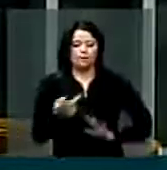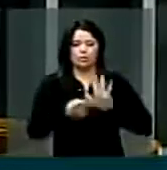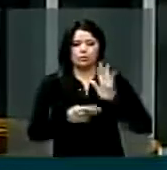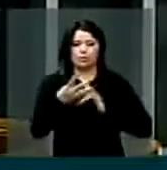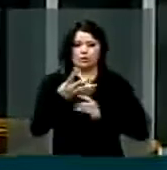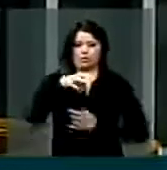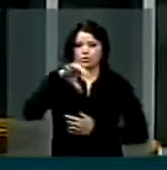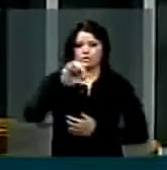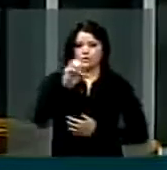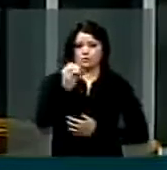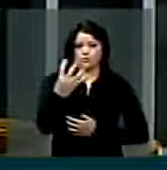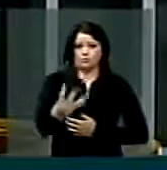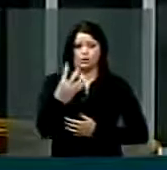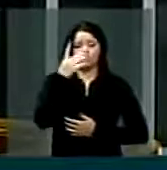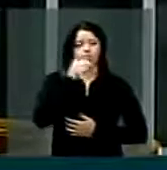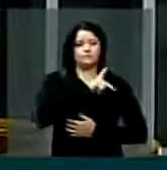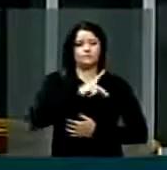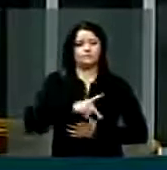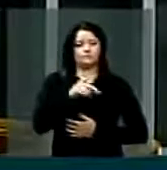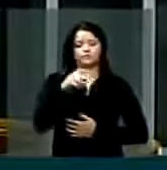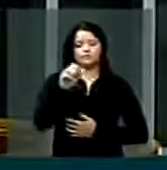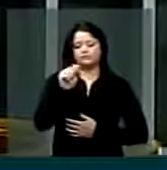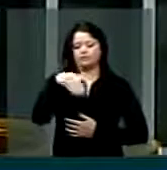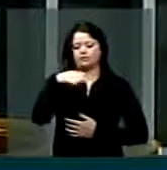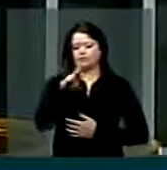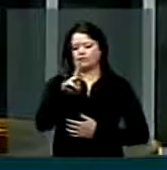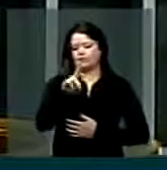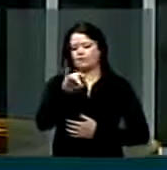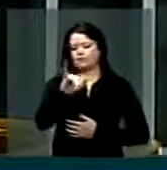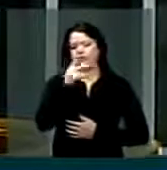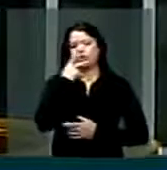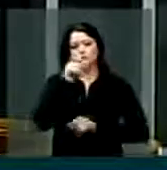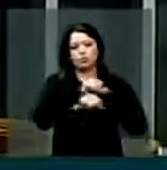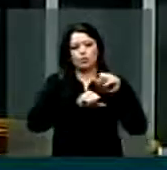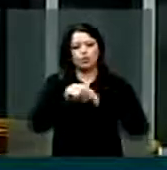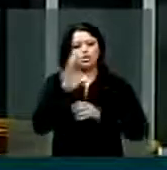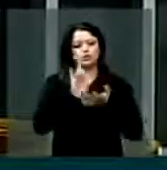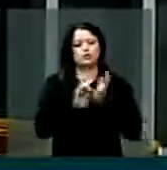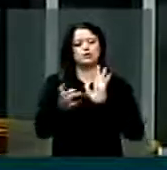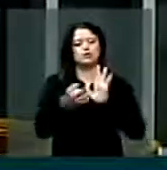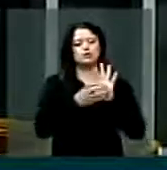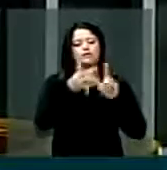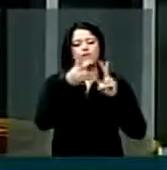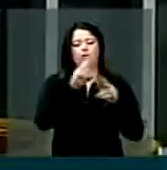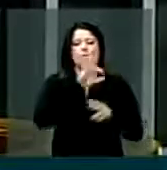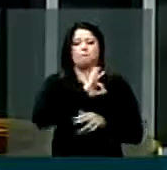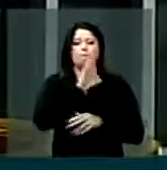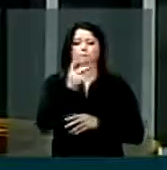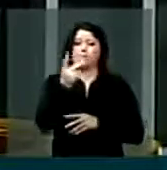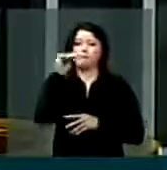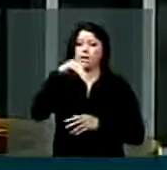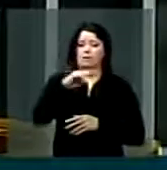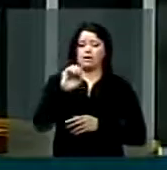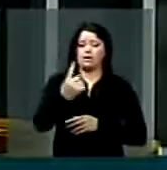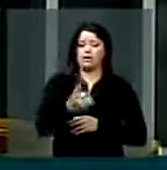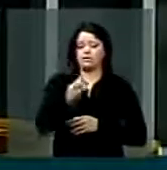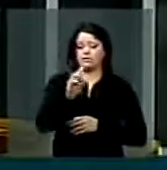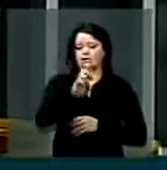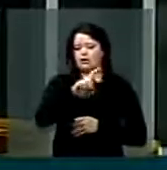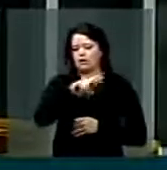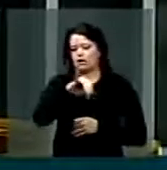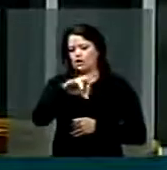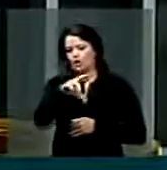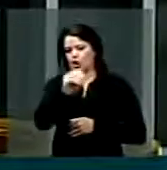4904, presidente Amaury, ele corrige isso. Ele, por exemplo, os servidores policiais militares dos ex-territórios,